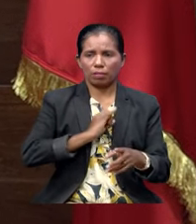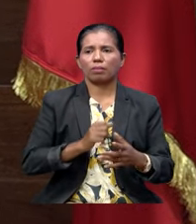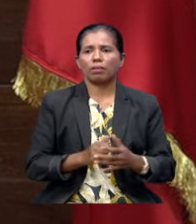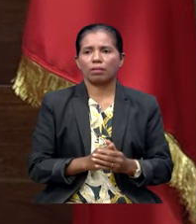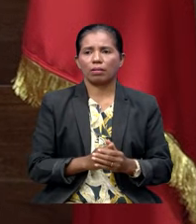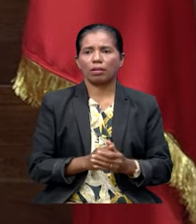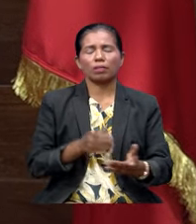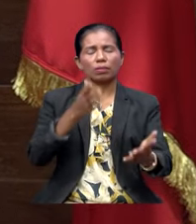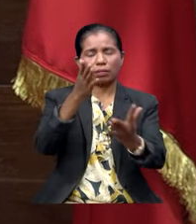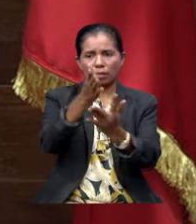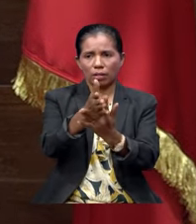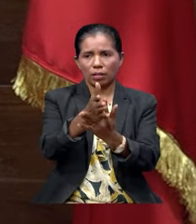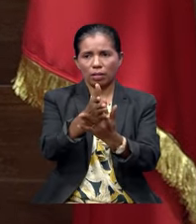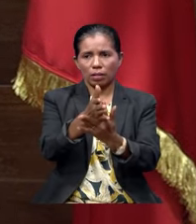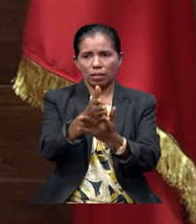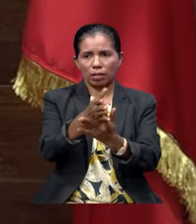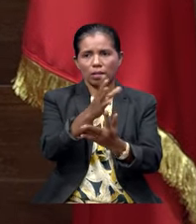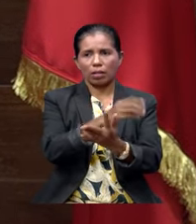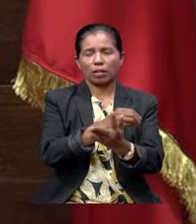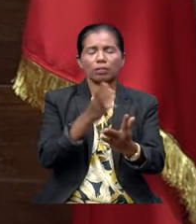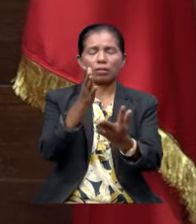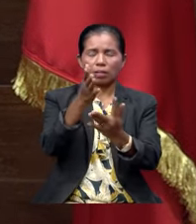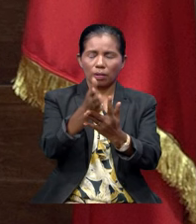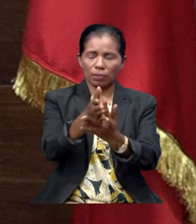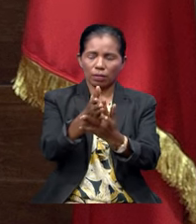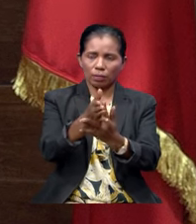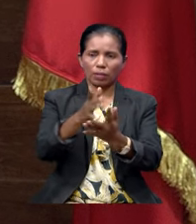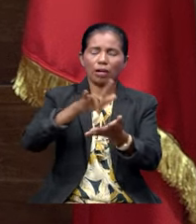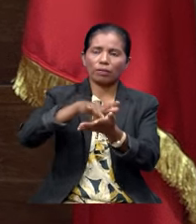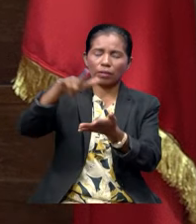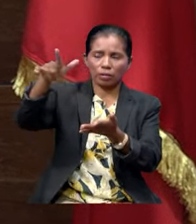tu tamo, não é? Elevador, ba avião, não é? Minha tete.